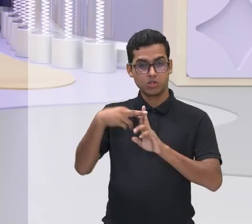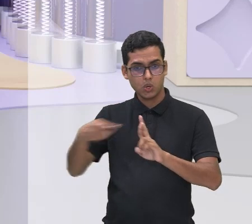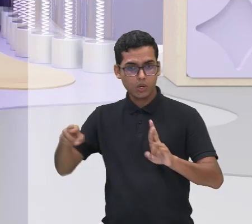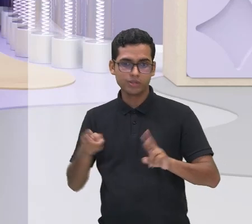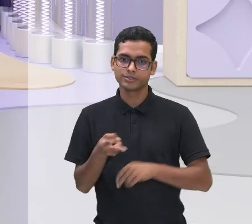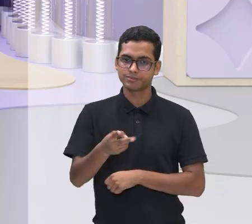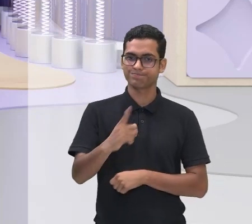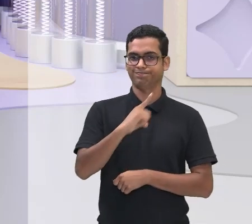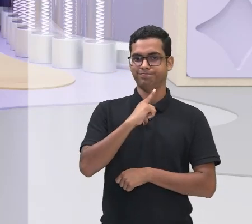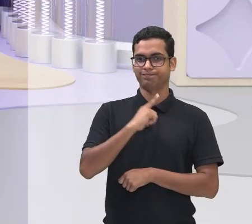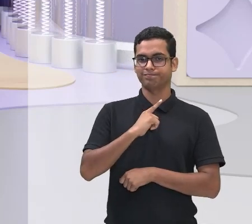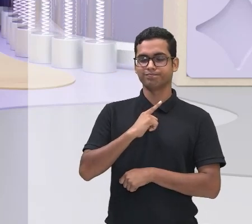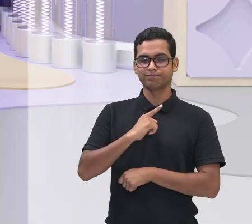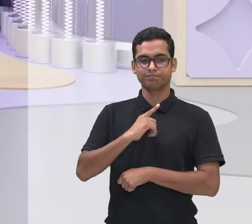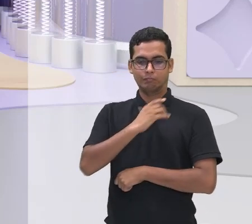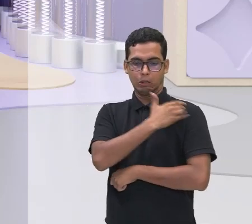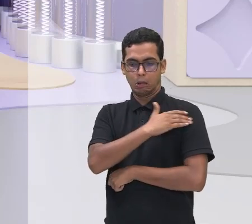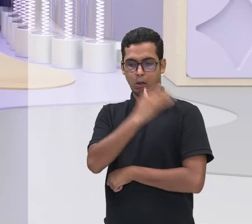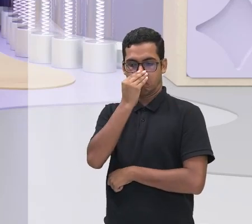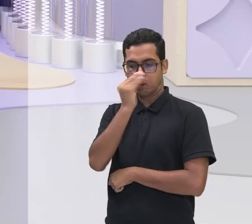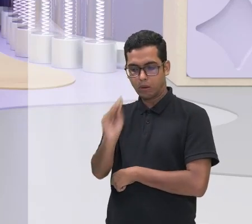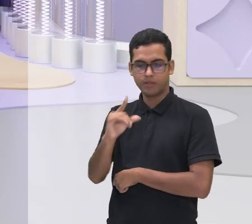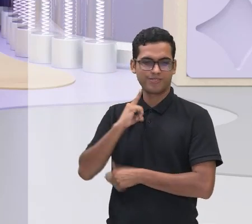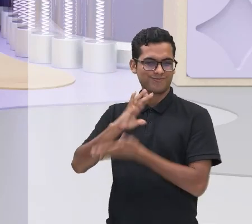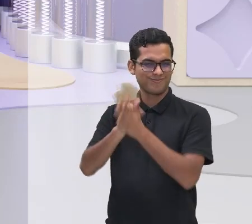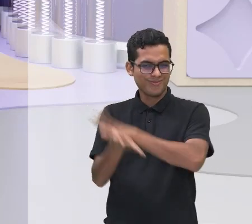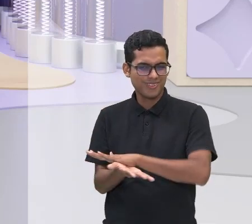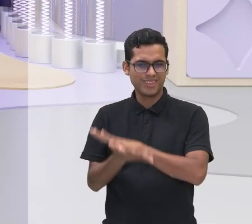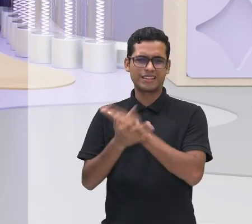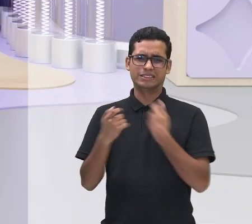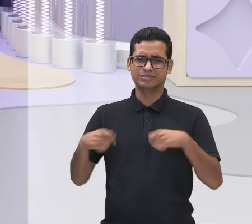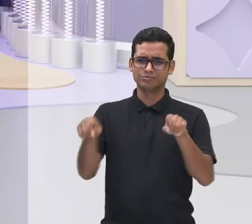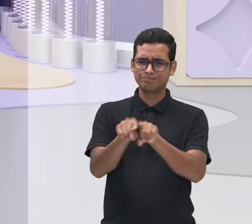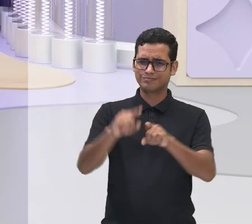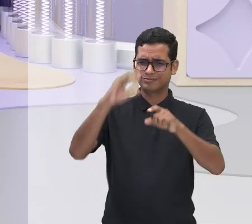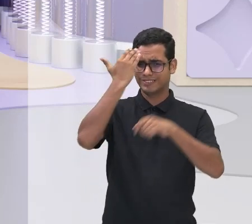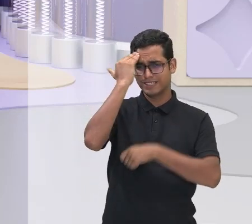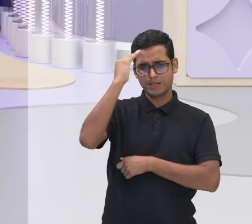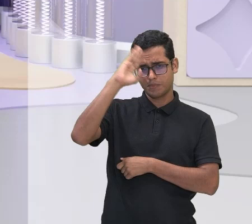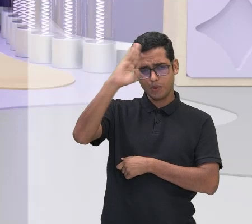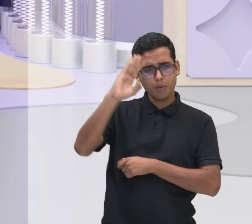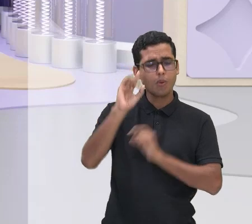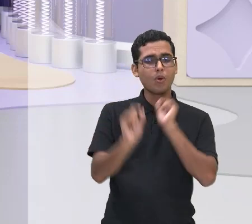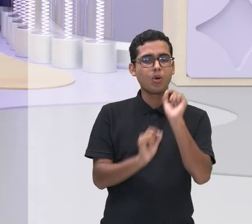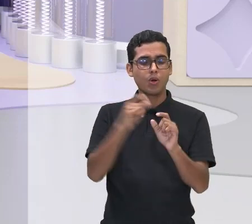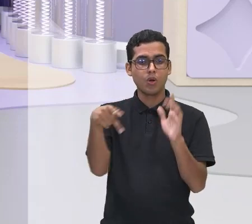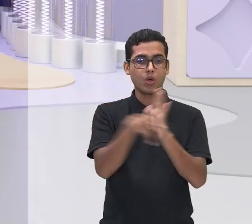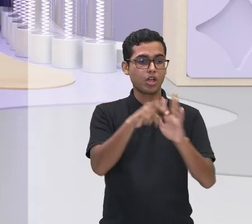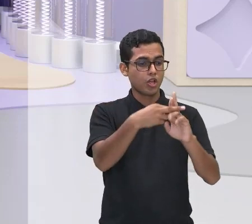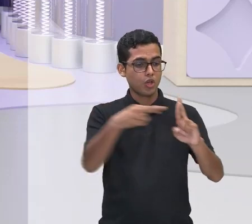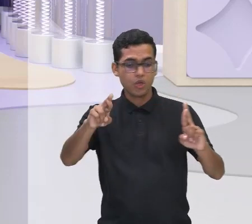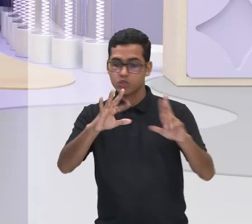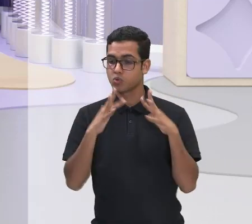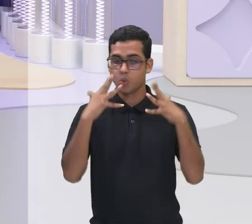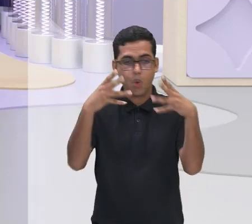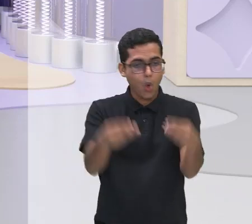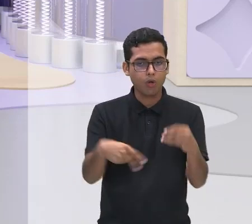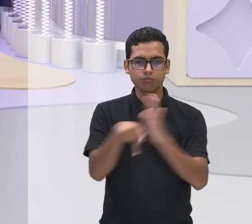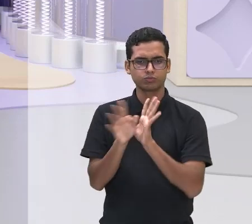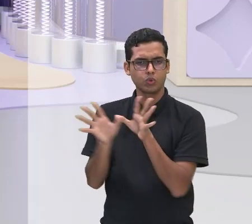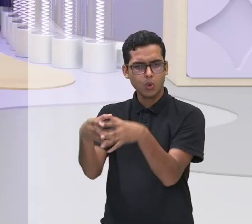nós precisamos superar isso. Precisamos entender que toda religião, todo